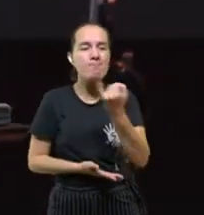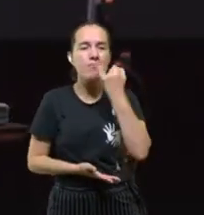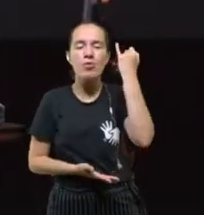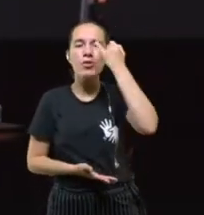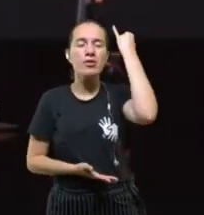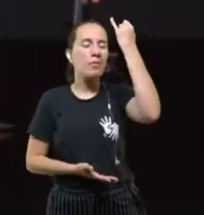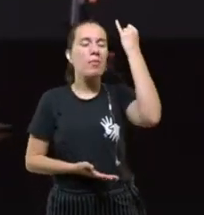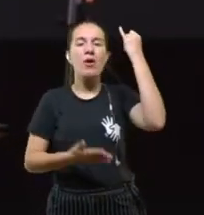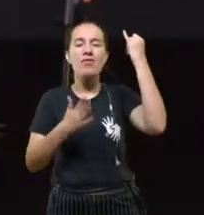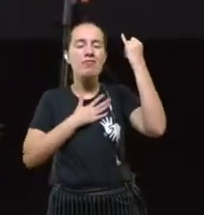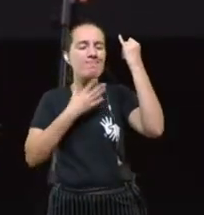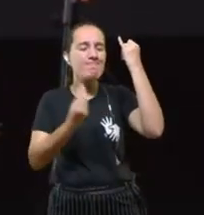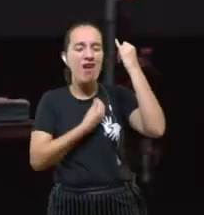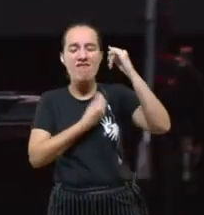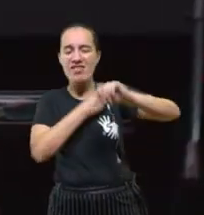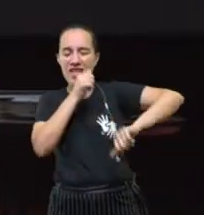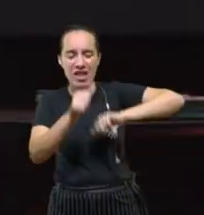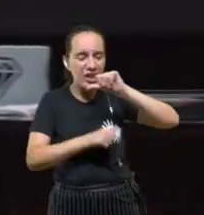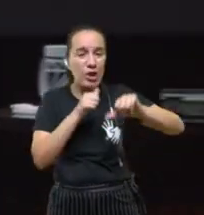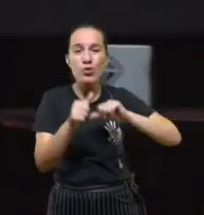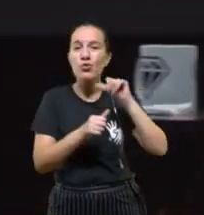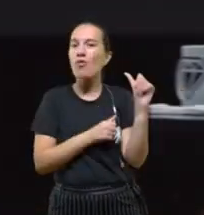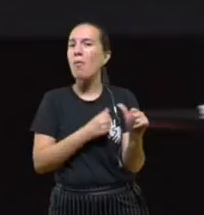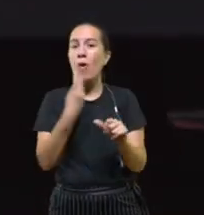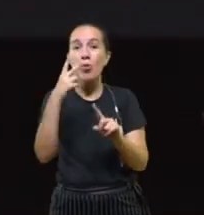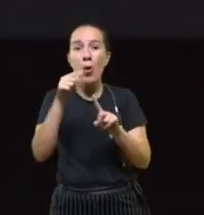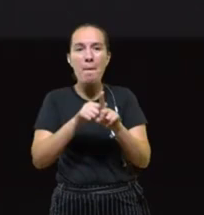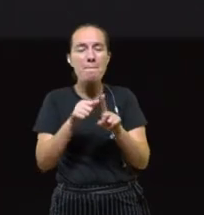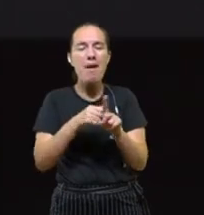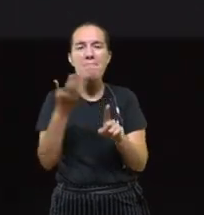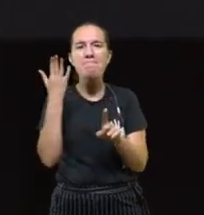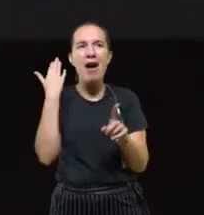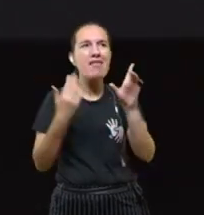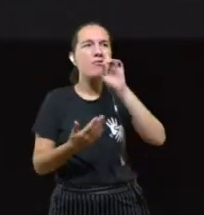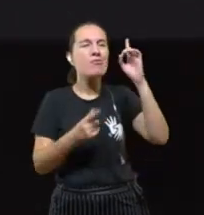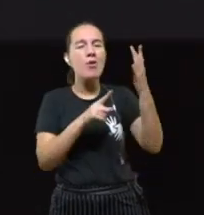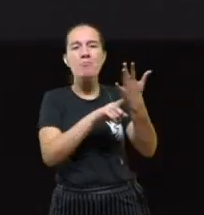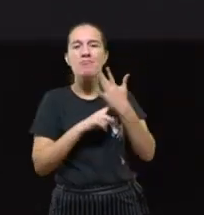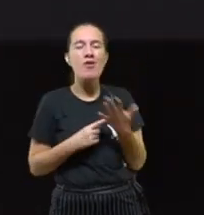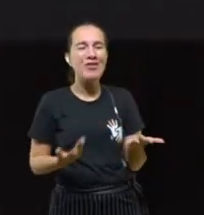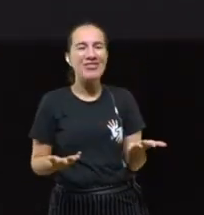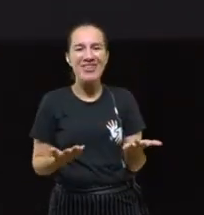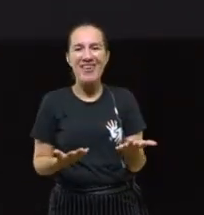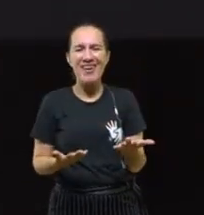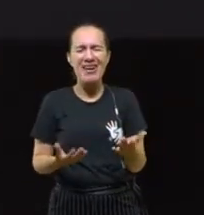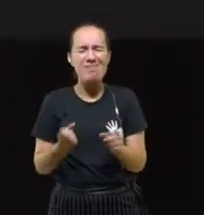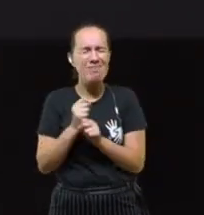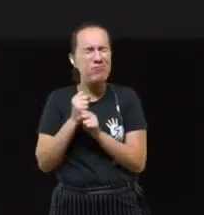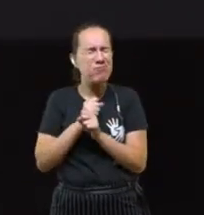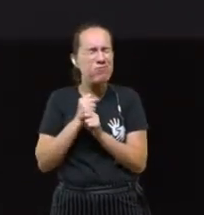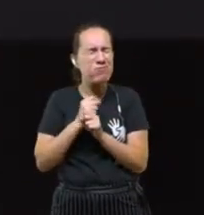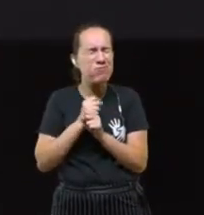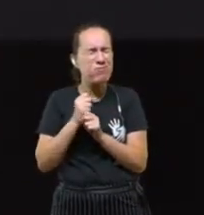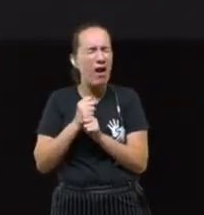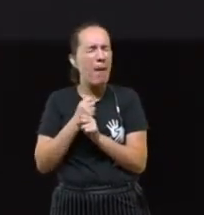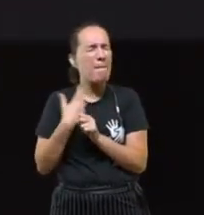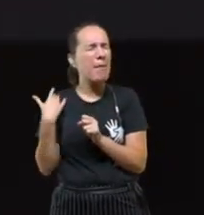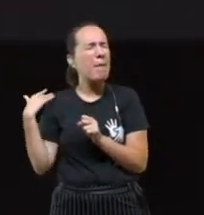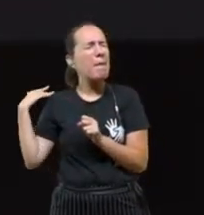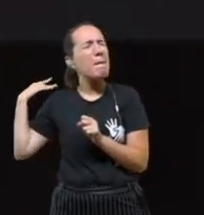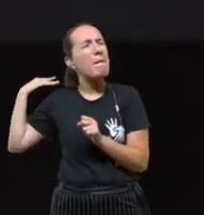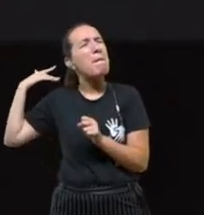últimos dois meses. Eu, depois de todos esses anos de